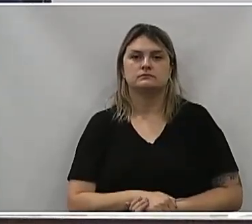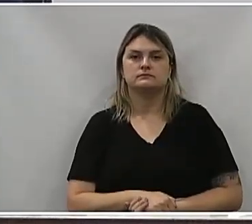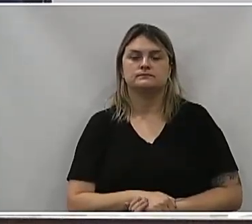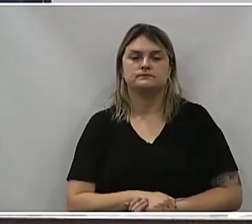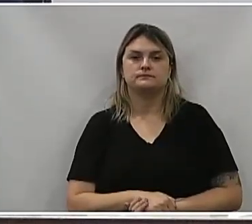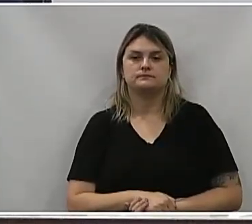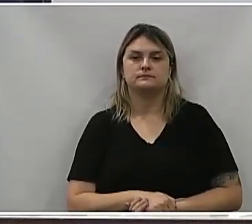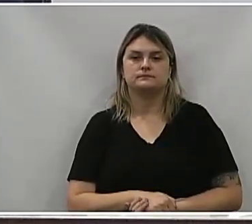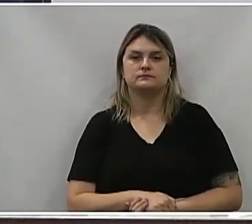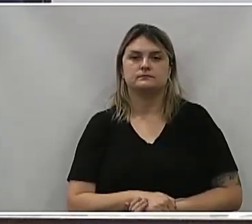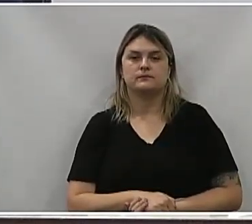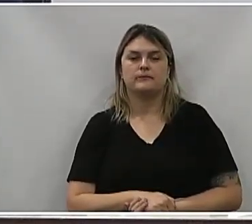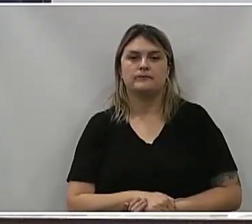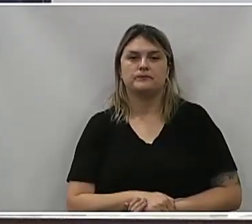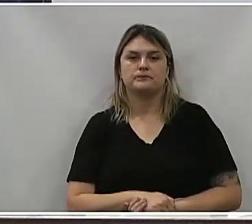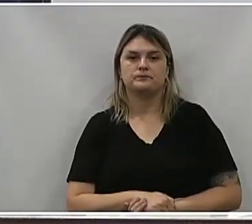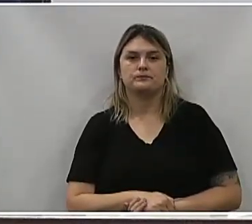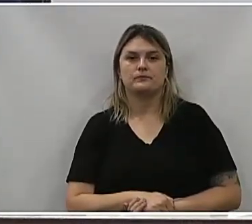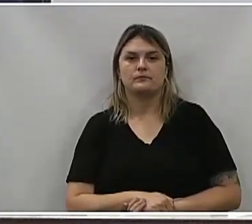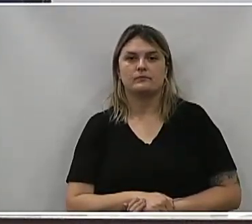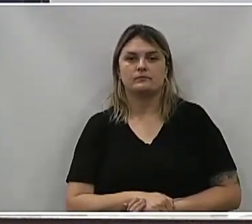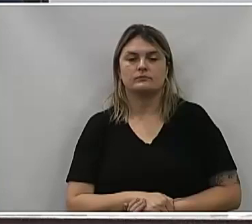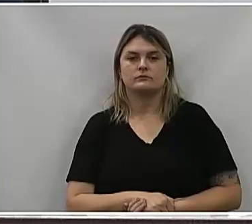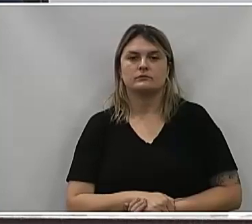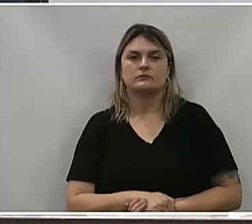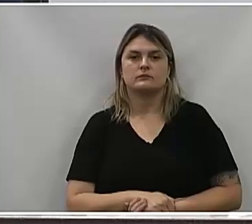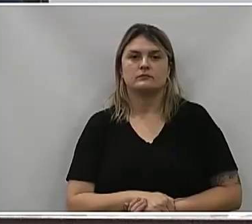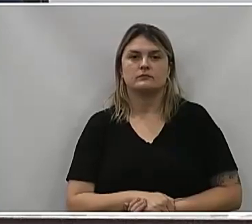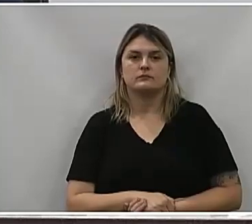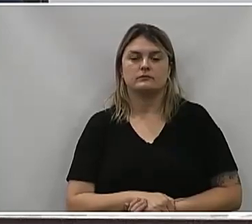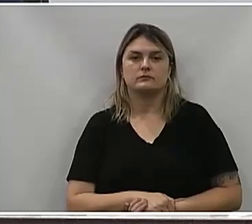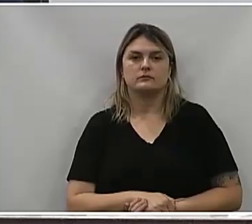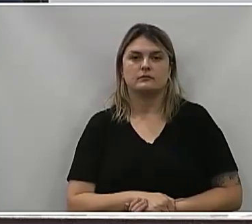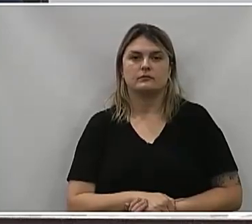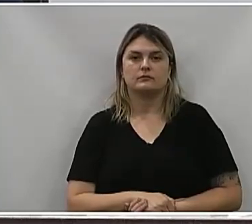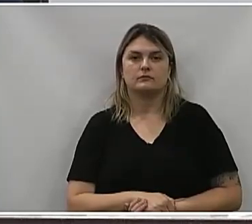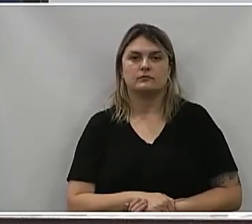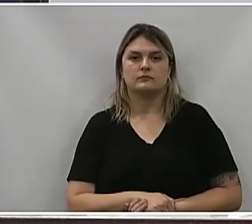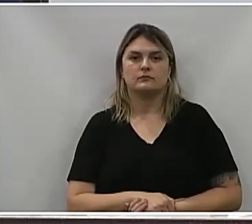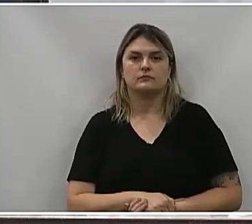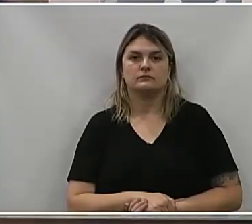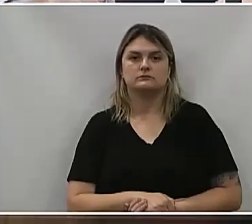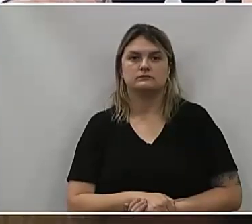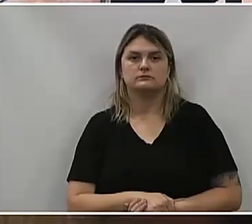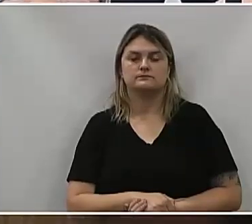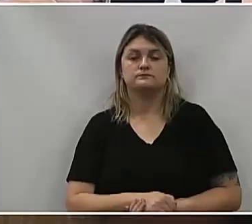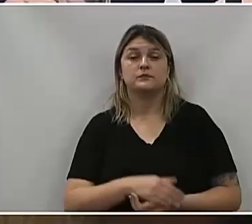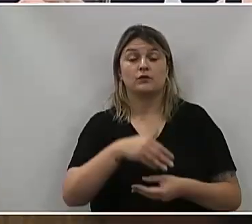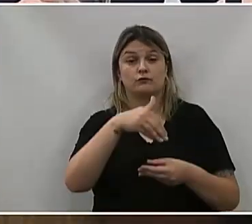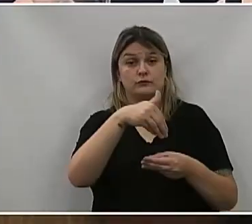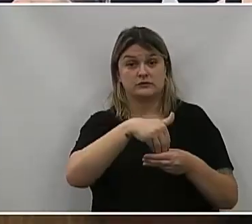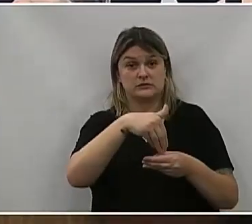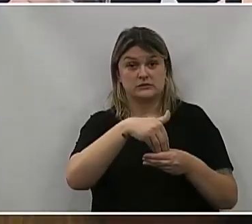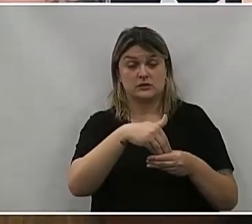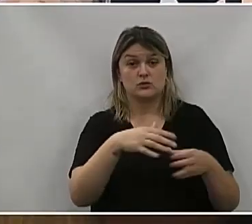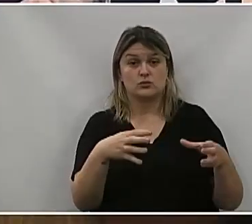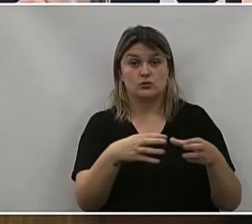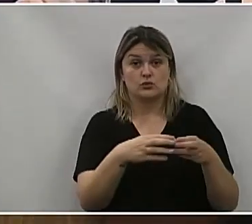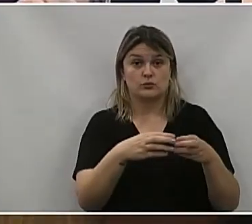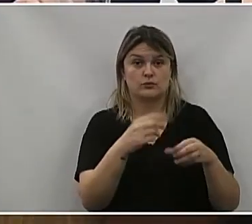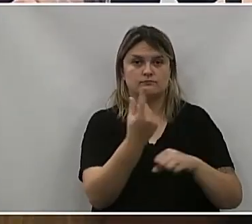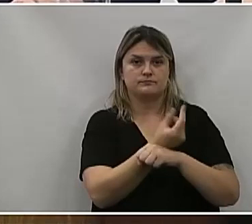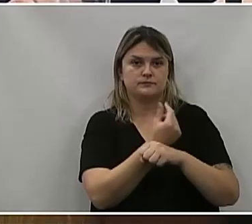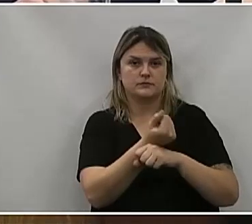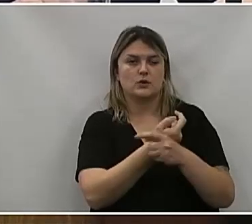Saúde e Assistência, favorável ao projeto de lei ordinária de número 30 de 2023. Votação do parecer fundamentado da Comissão